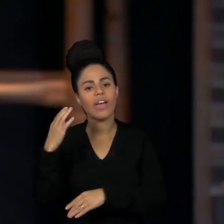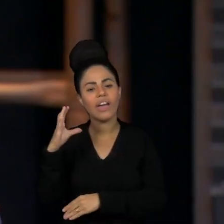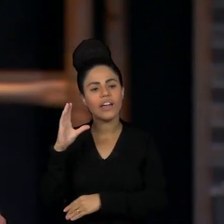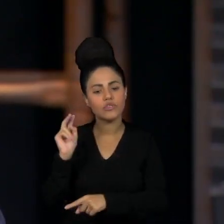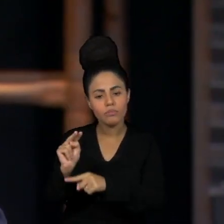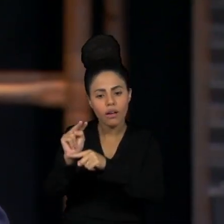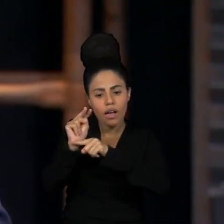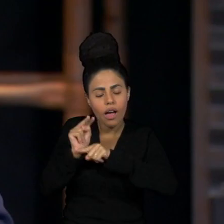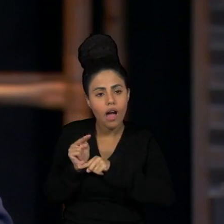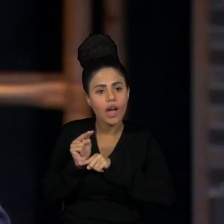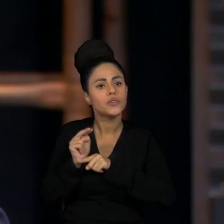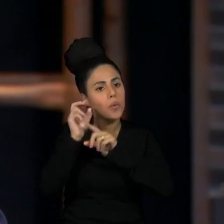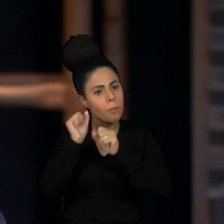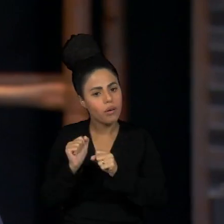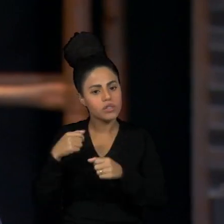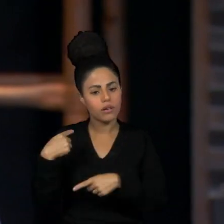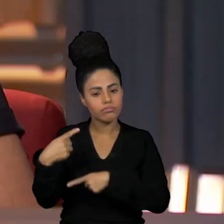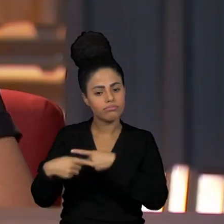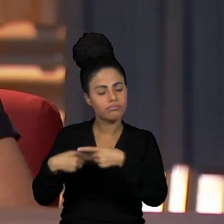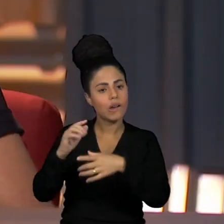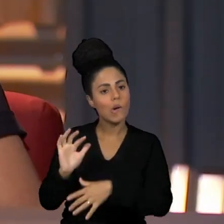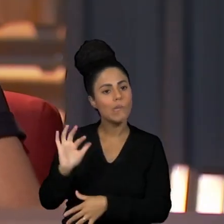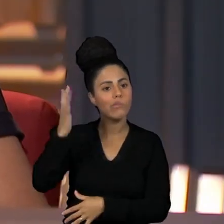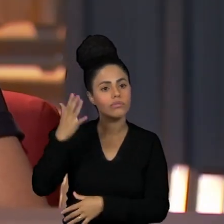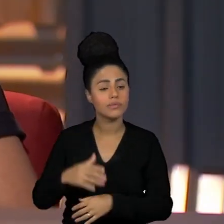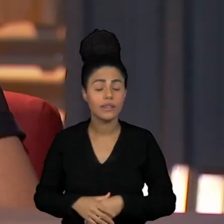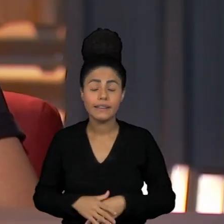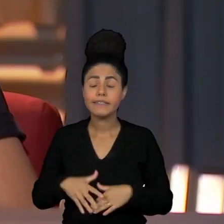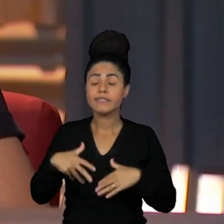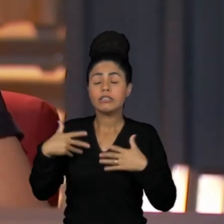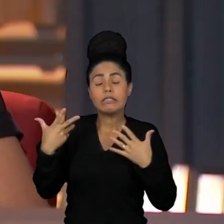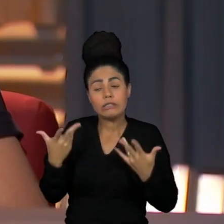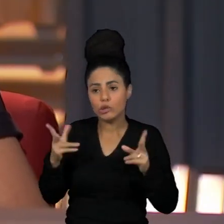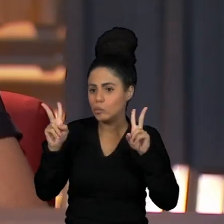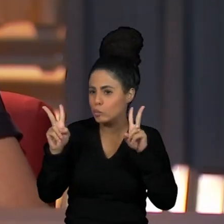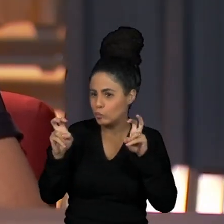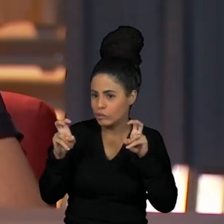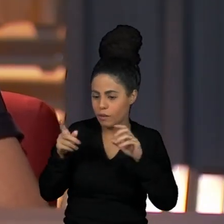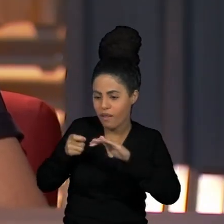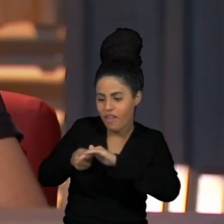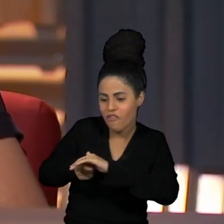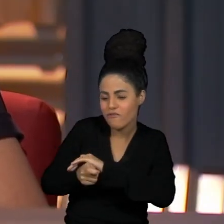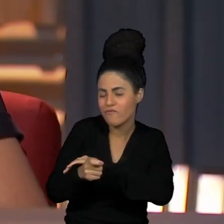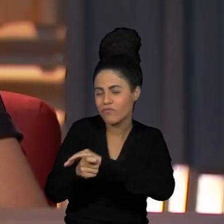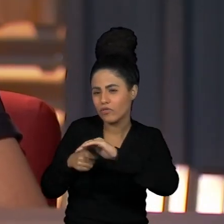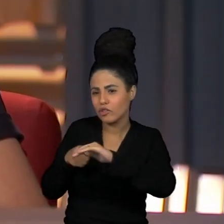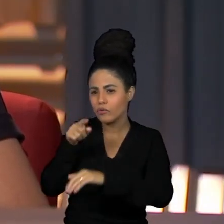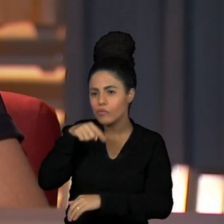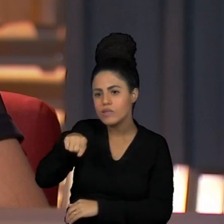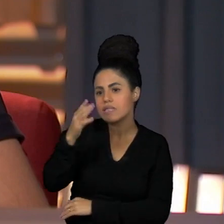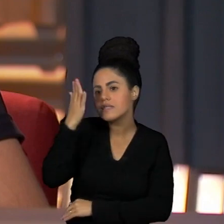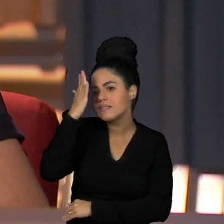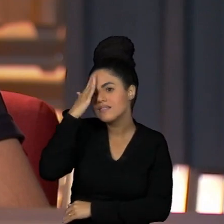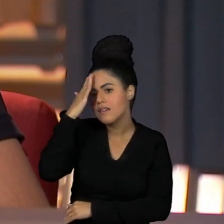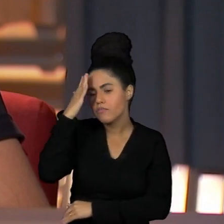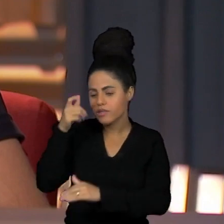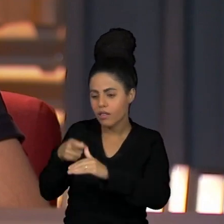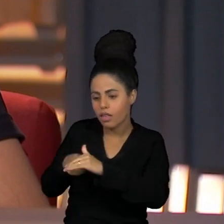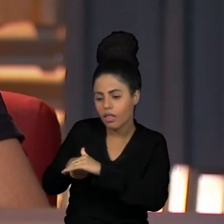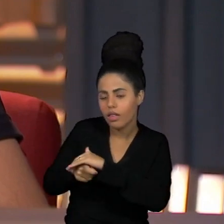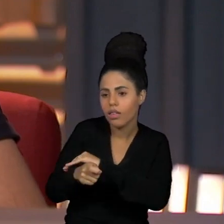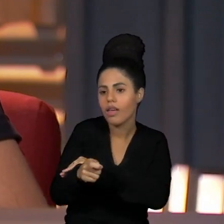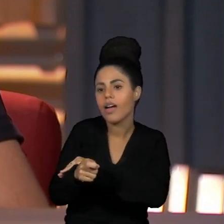para fazer a prosperidade rolar. Isso, quando a gente fala sobre investimento, basicamente você está sendo um credor em algumas vezes,